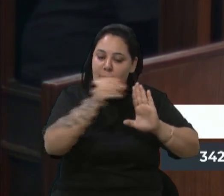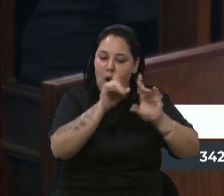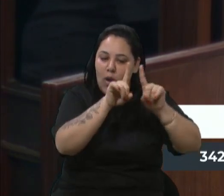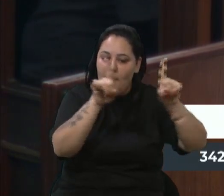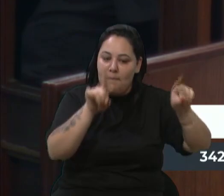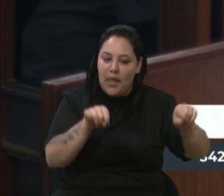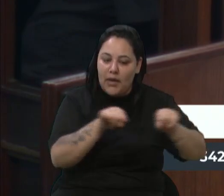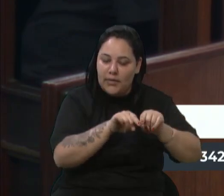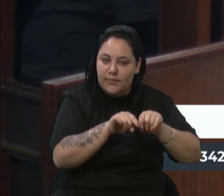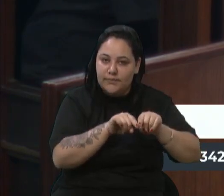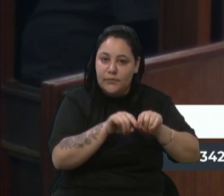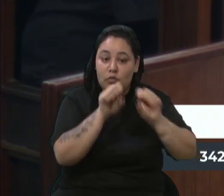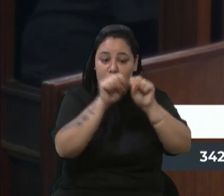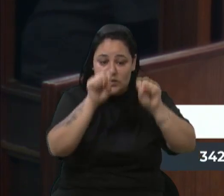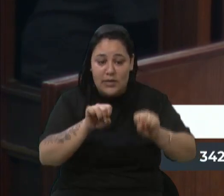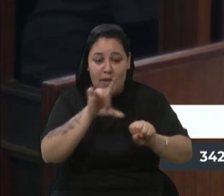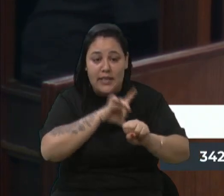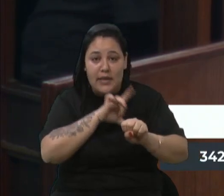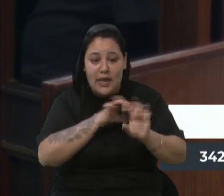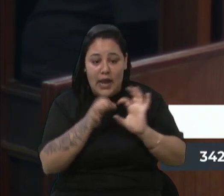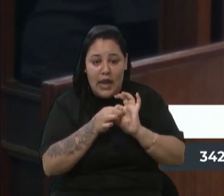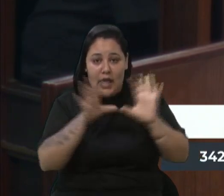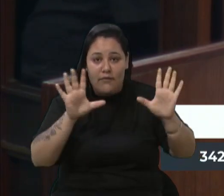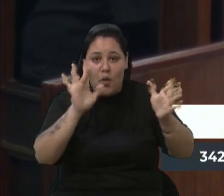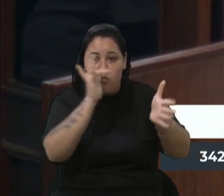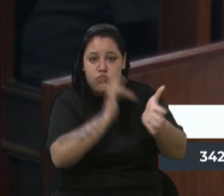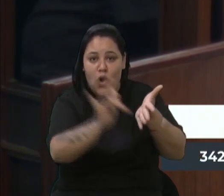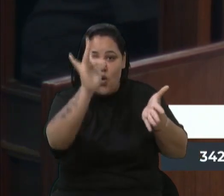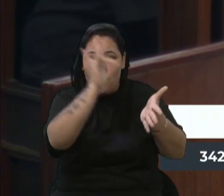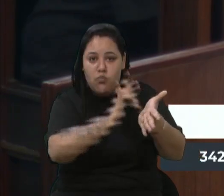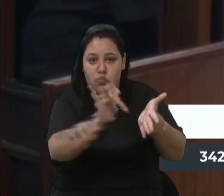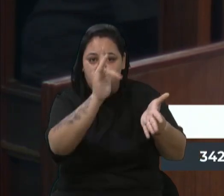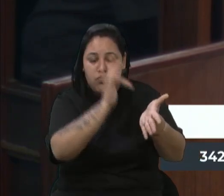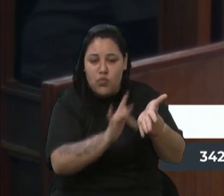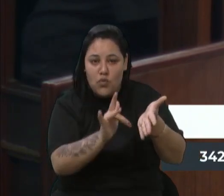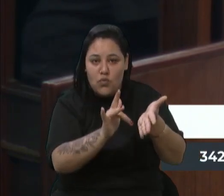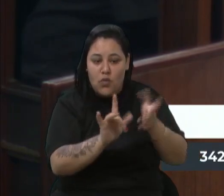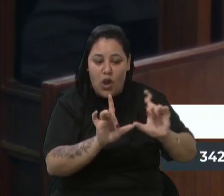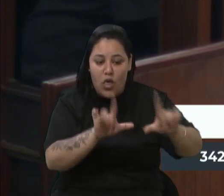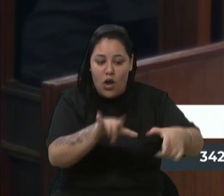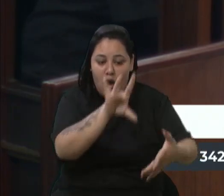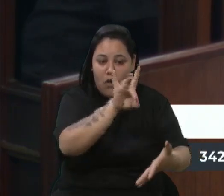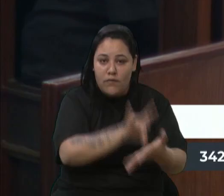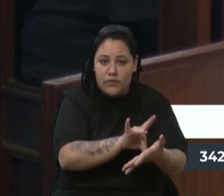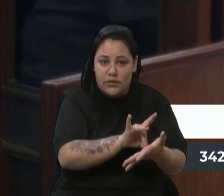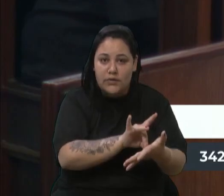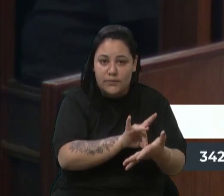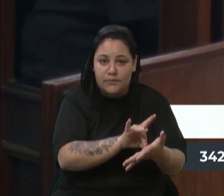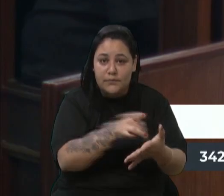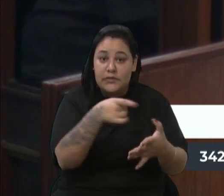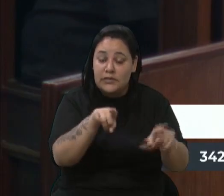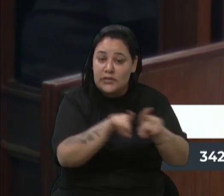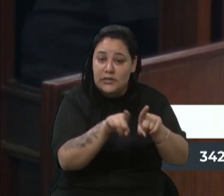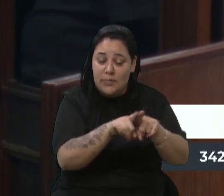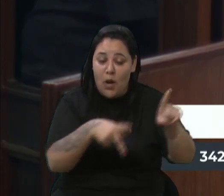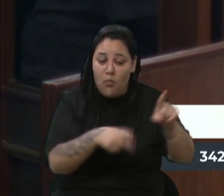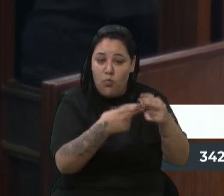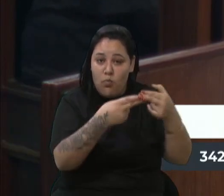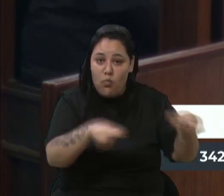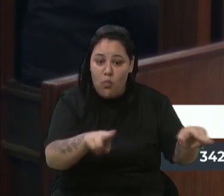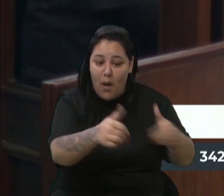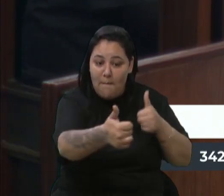também terá disponível em totens nas bases de serviços operacionais, recém-inauguradas e localizadas às margens das